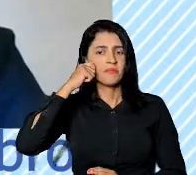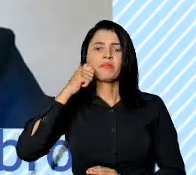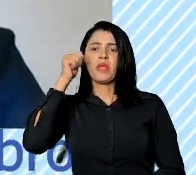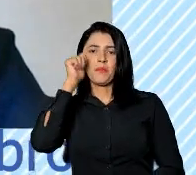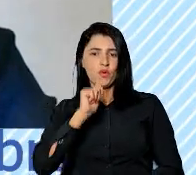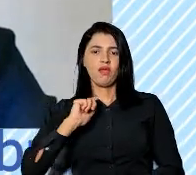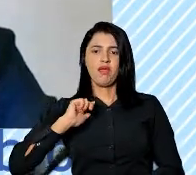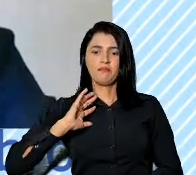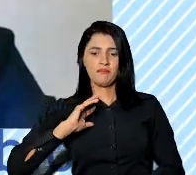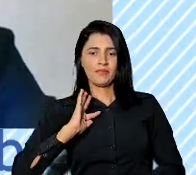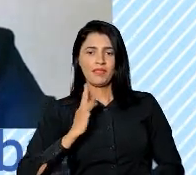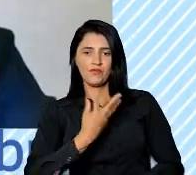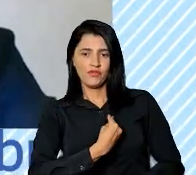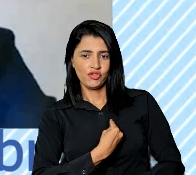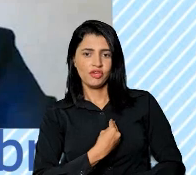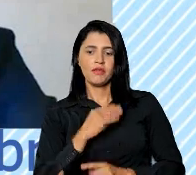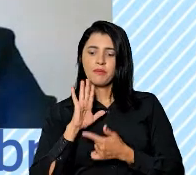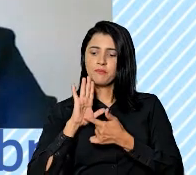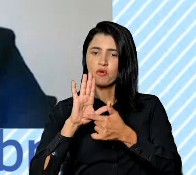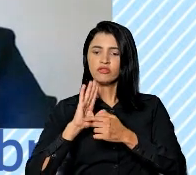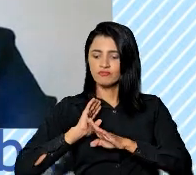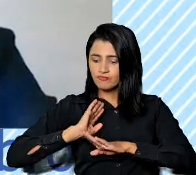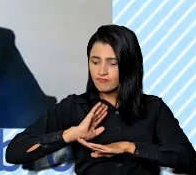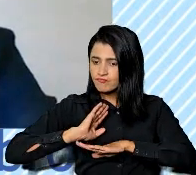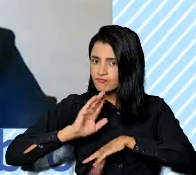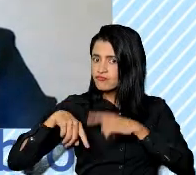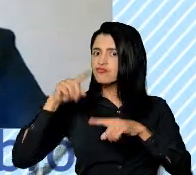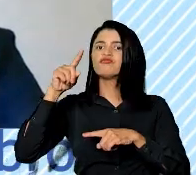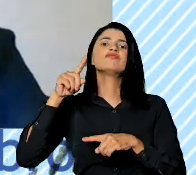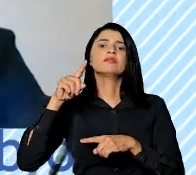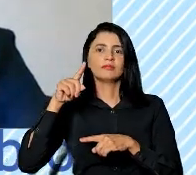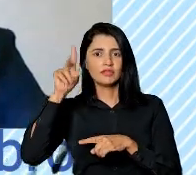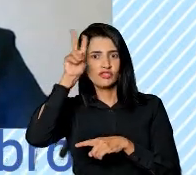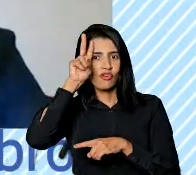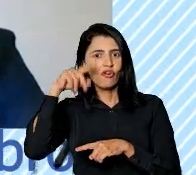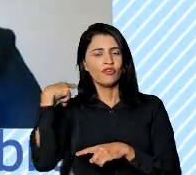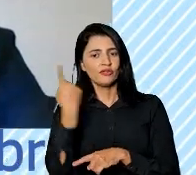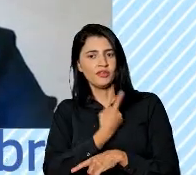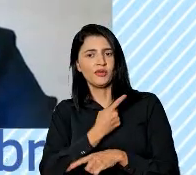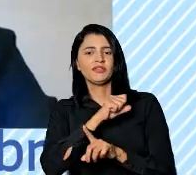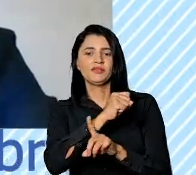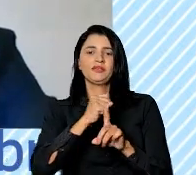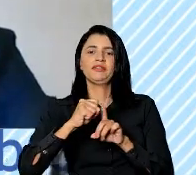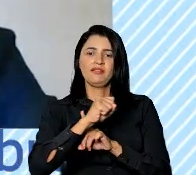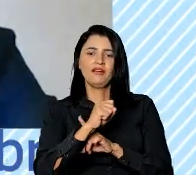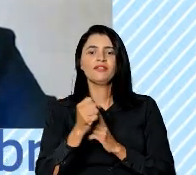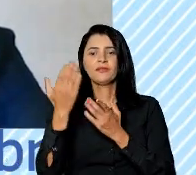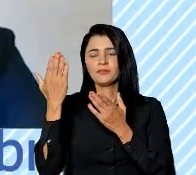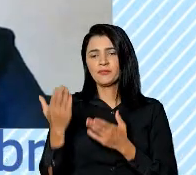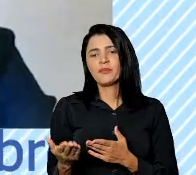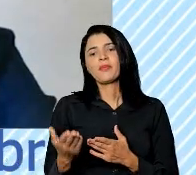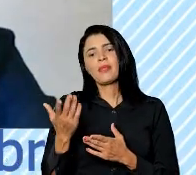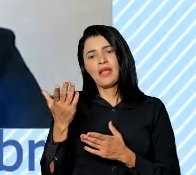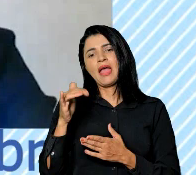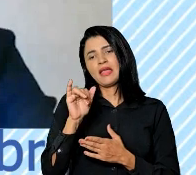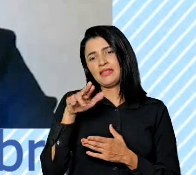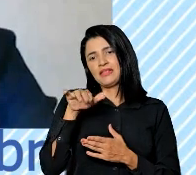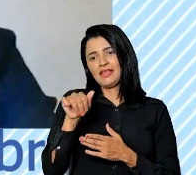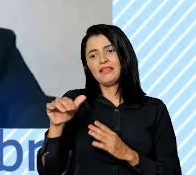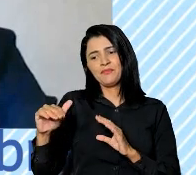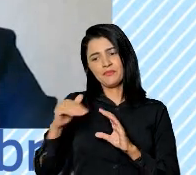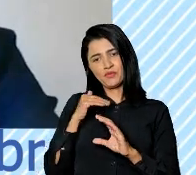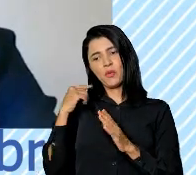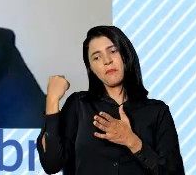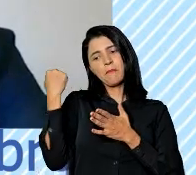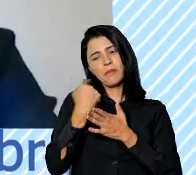isso simboliza um avanço histórico e estrutural da nossa sociedade. A doutora Inês tinha me mandado uma sugestão de